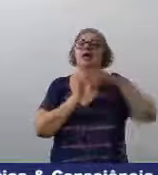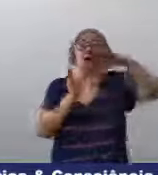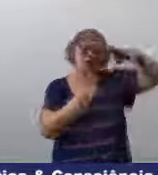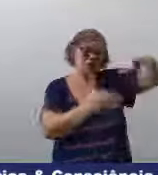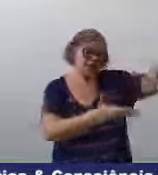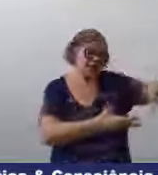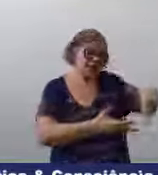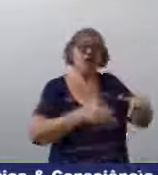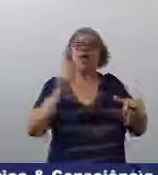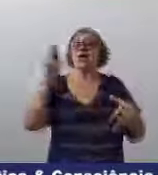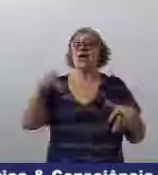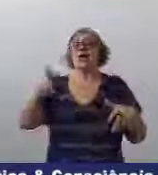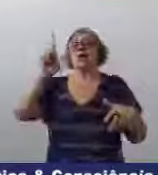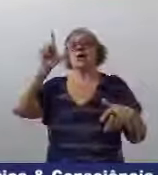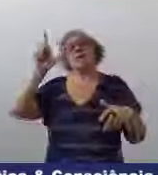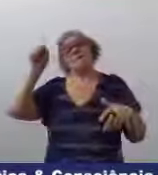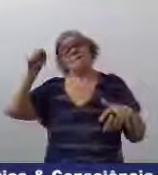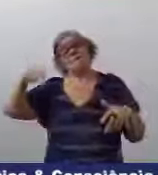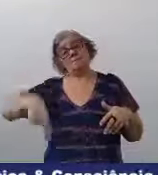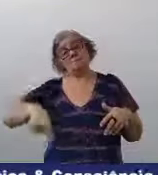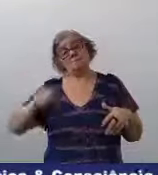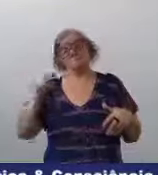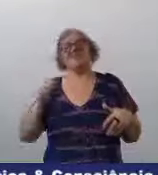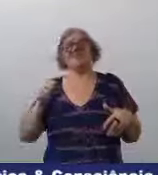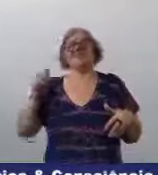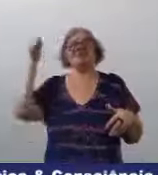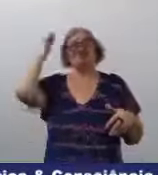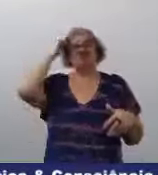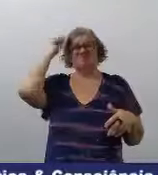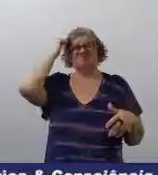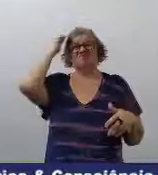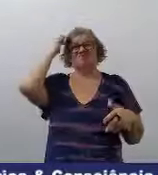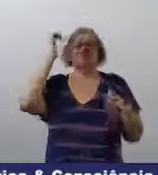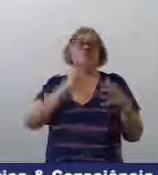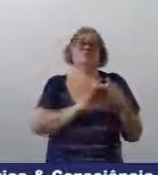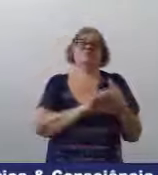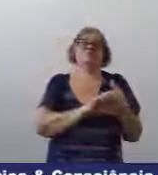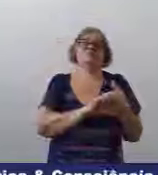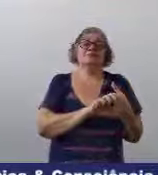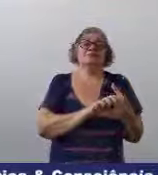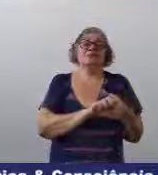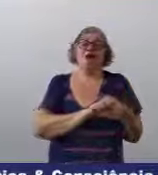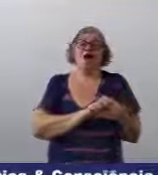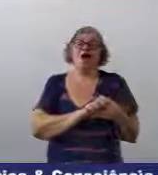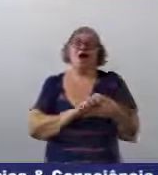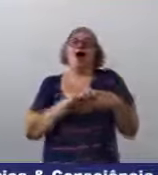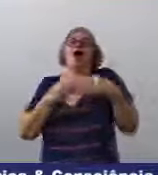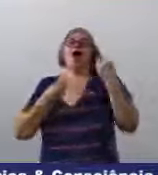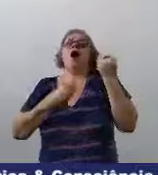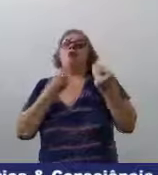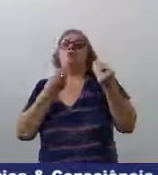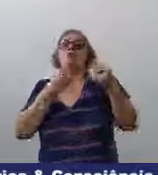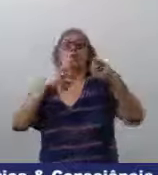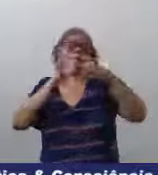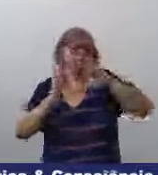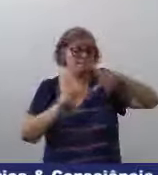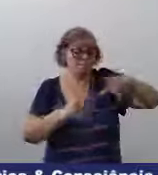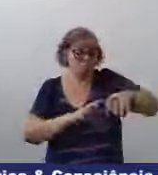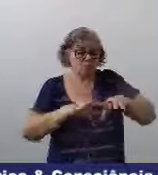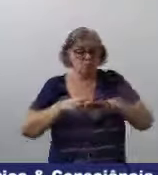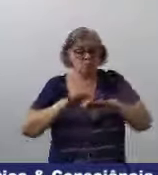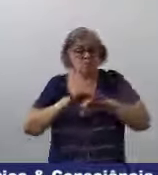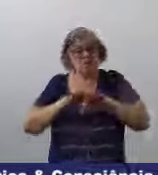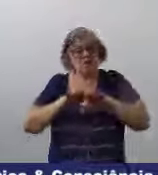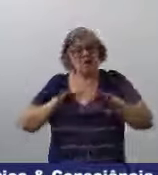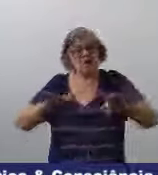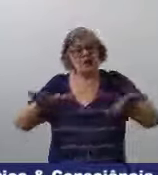fornecer um atestado público de ignorância saliente, de burro ativo. Porque o burro